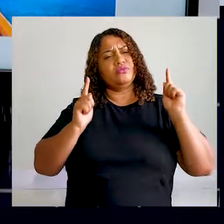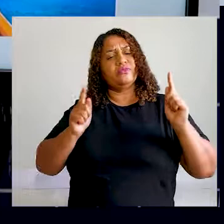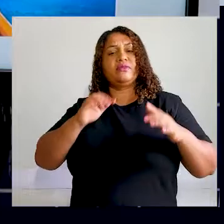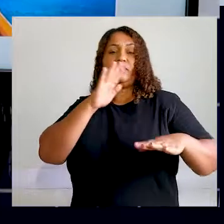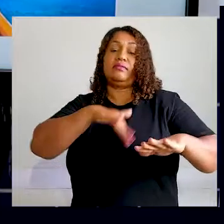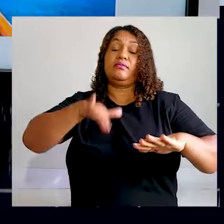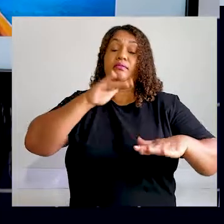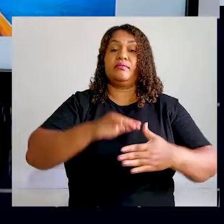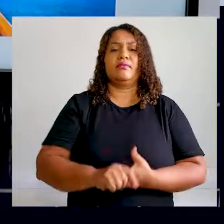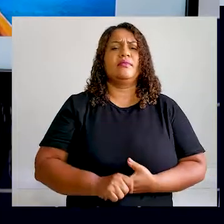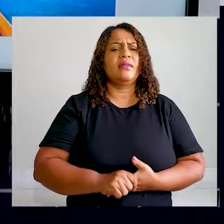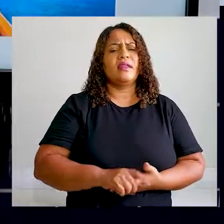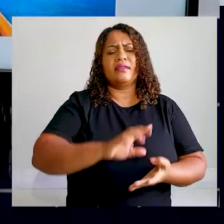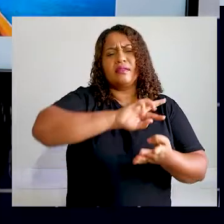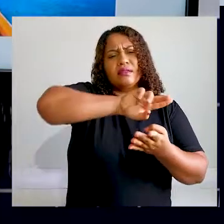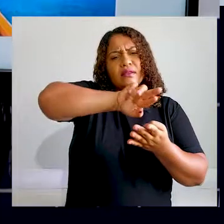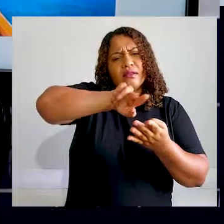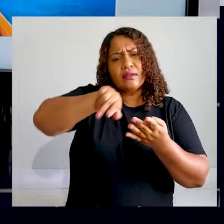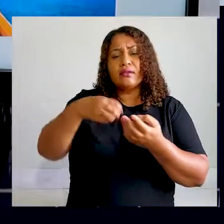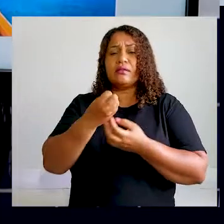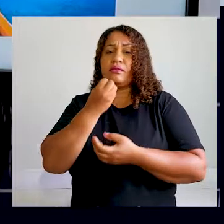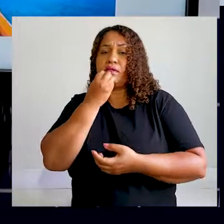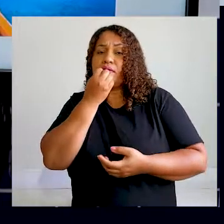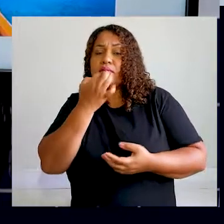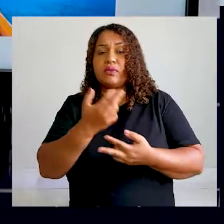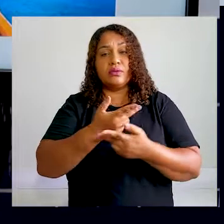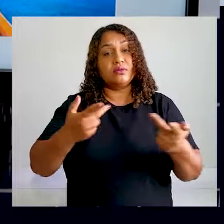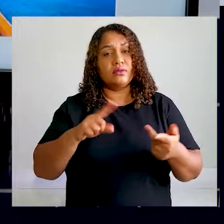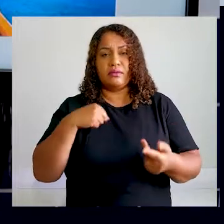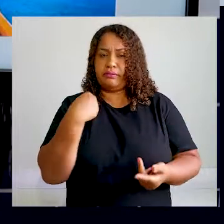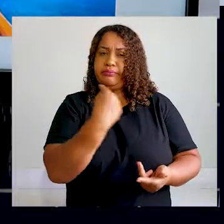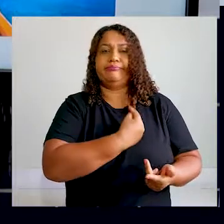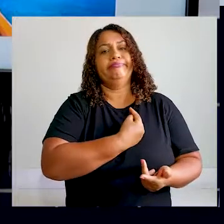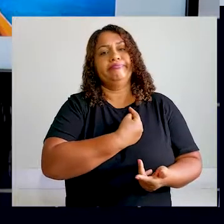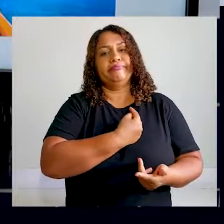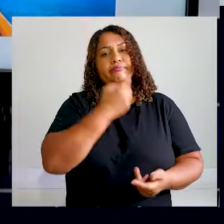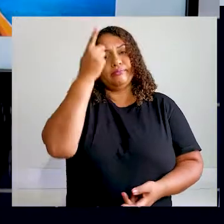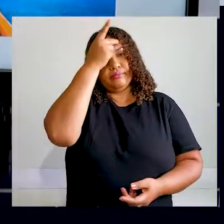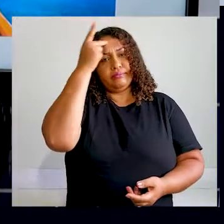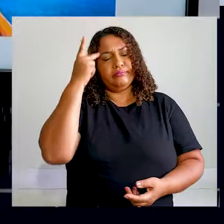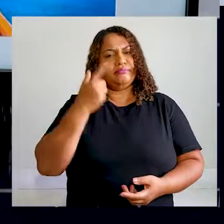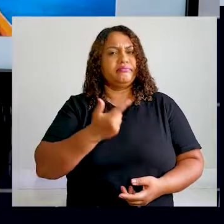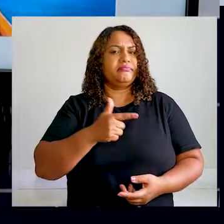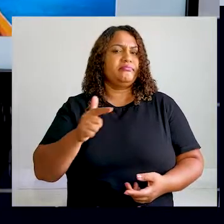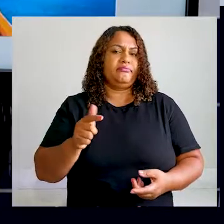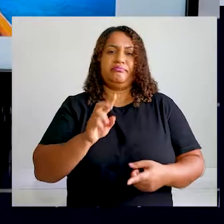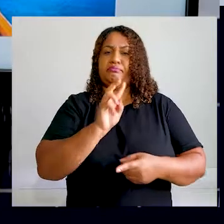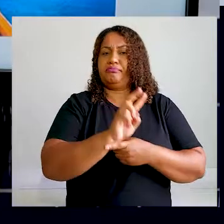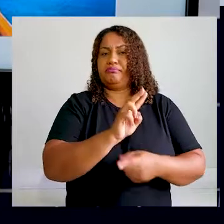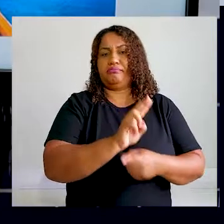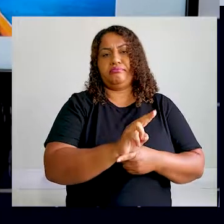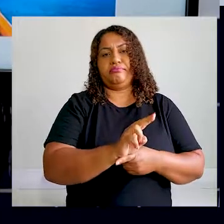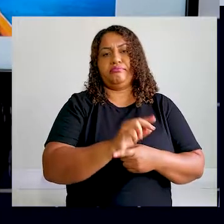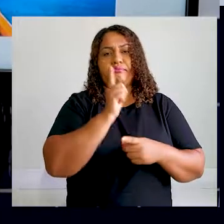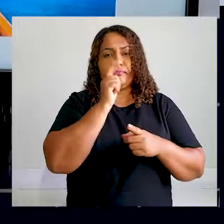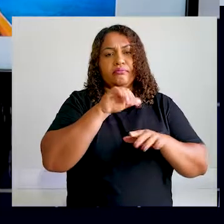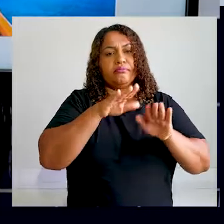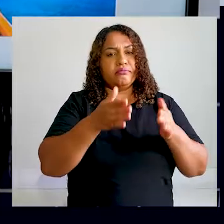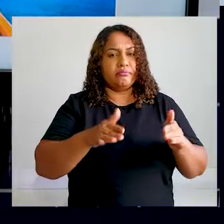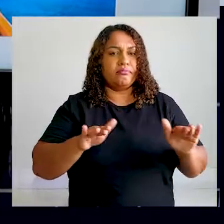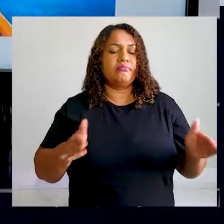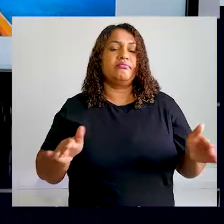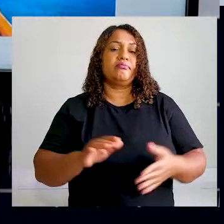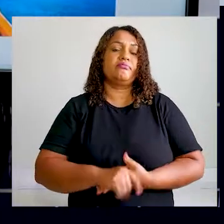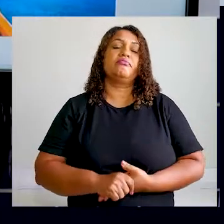praias. Mesmo assim, com tanta coisa boa, nós seres humanos estamos tratando os oceanos de